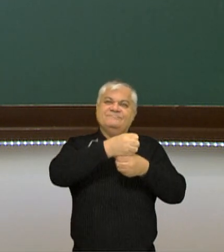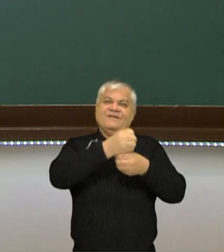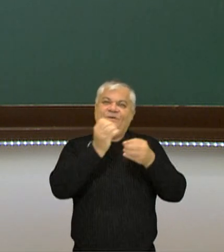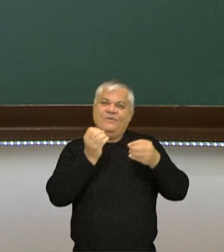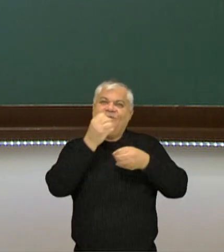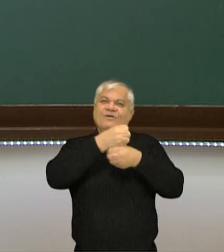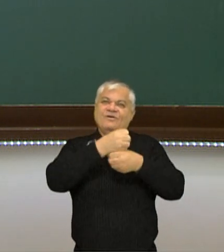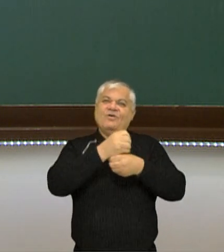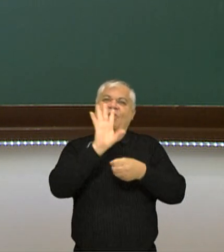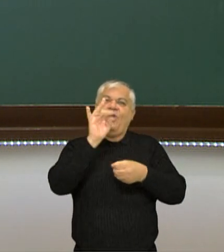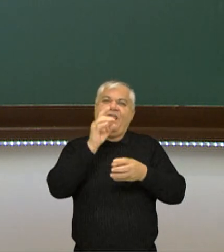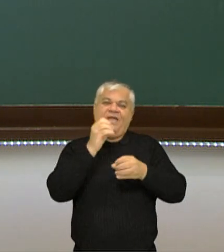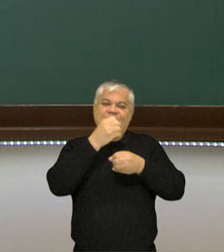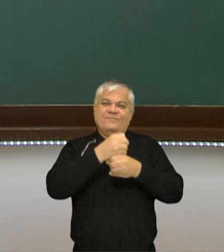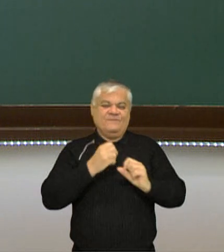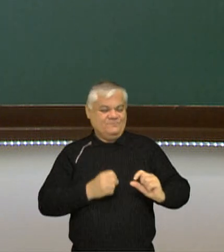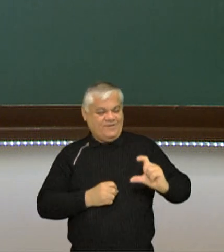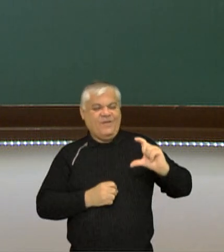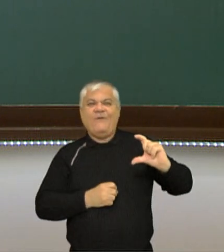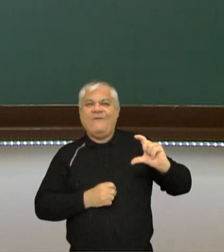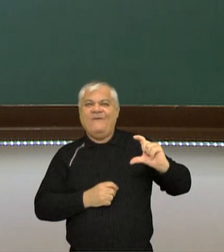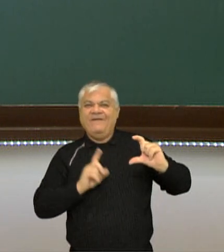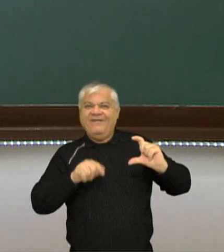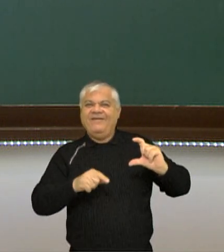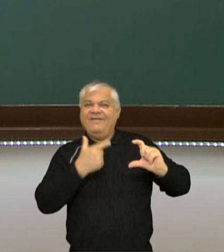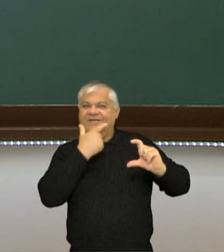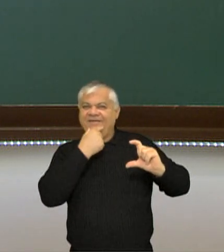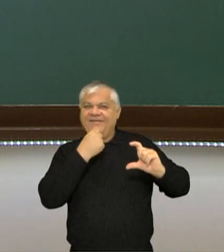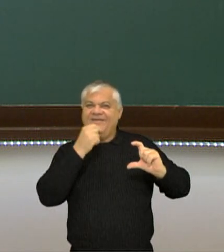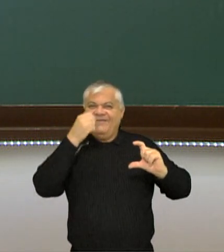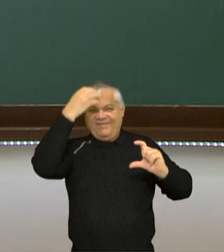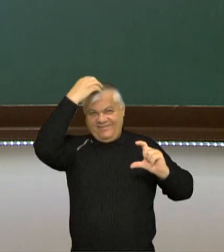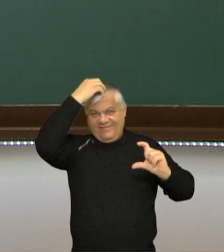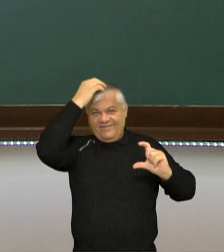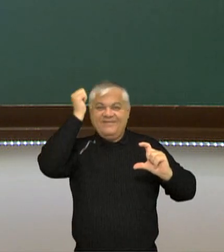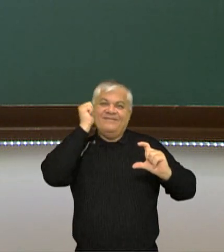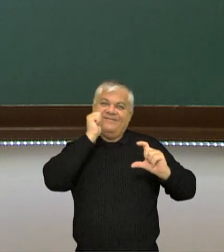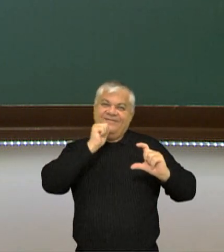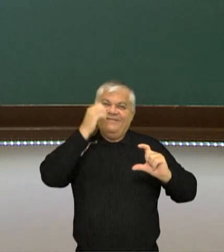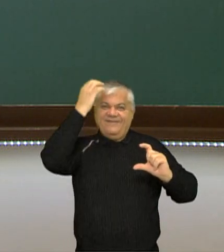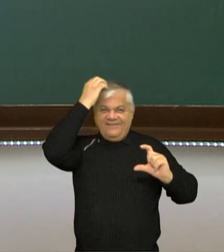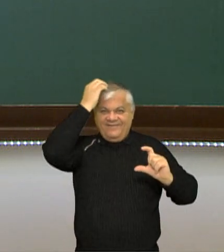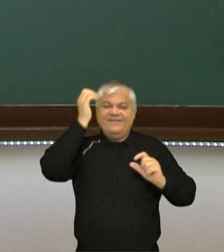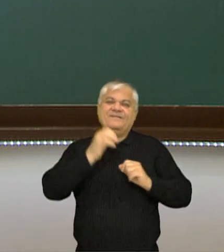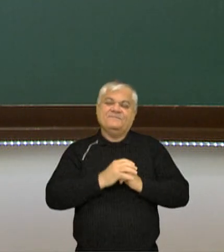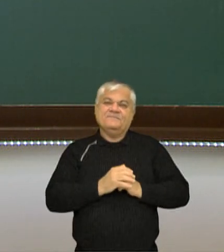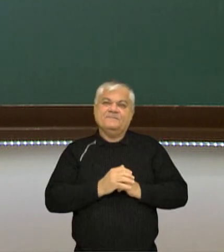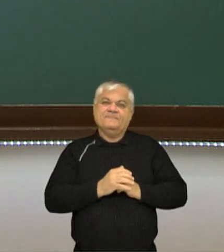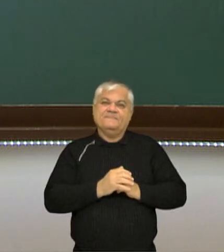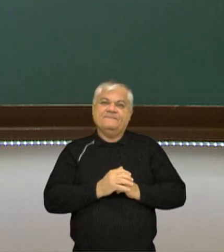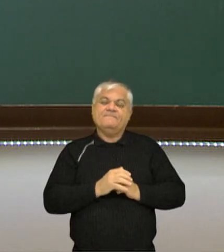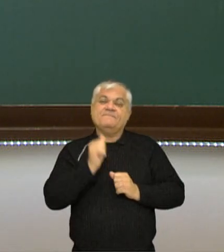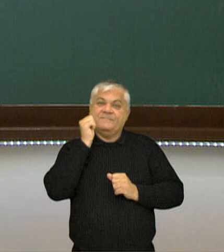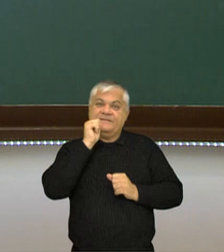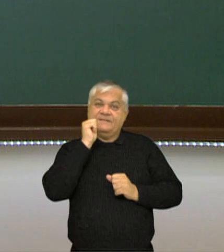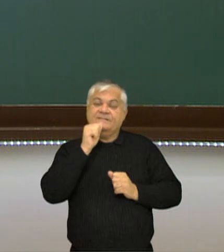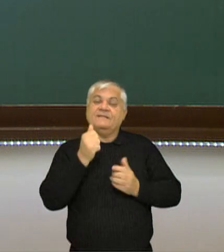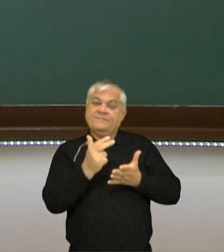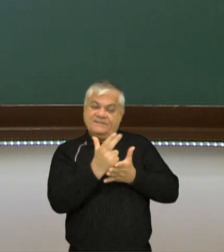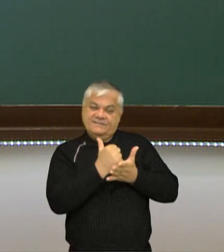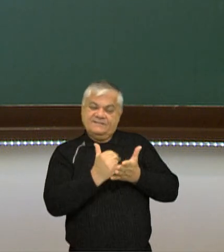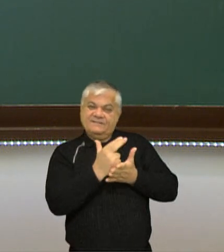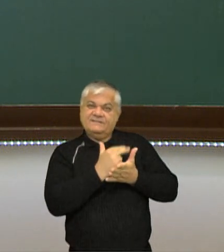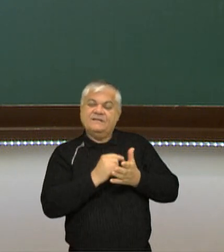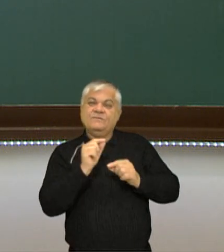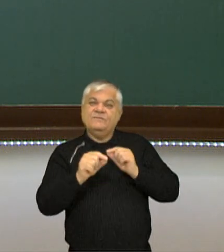cima da outra, para ela ficar mais altinha, fica mais fácil para você identificar também. A dama, você pode, em vez de desenhar, fazer o desenho